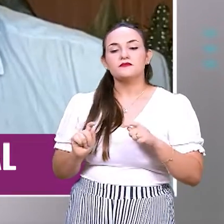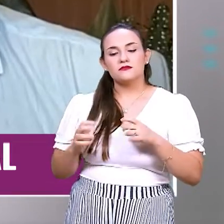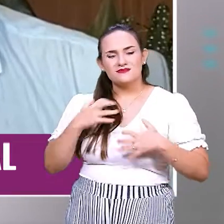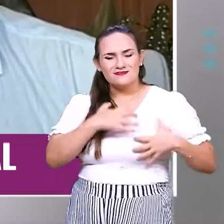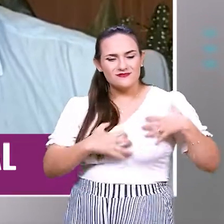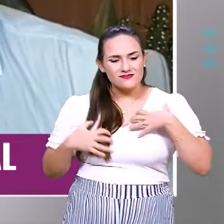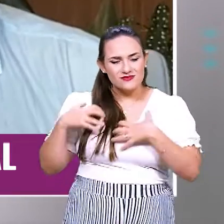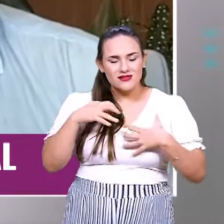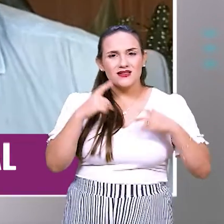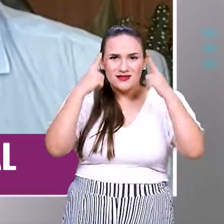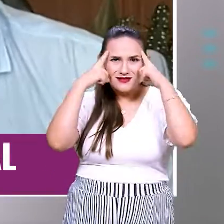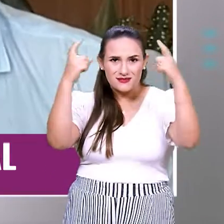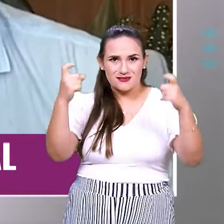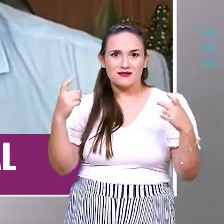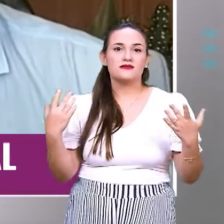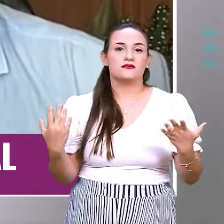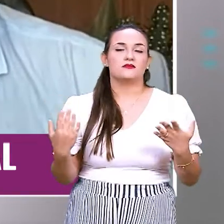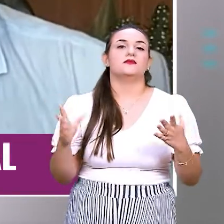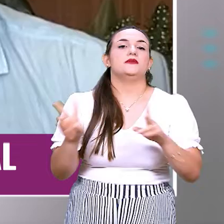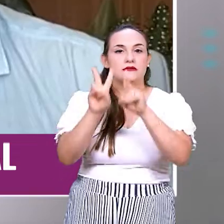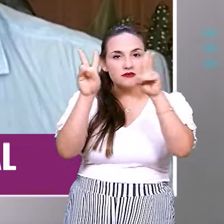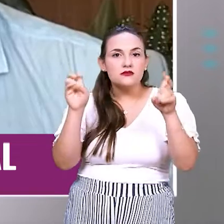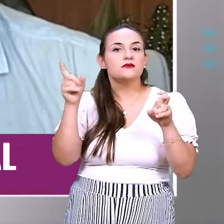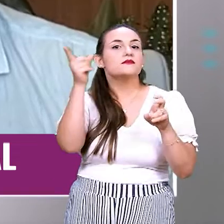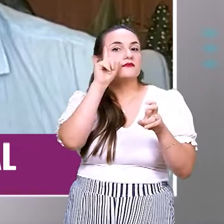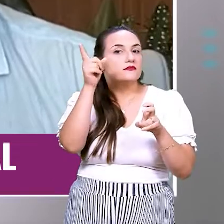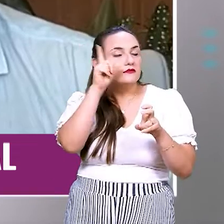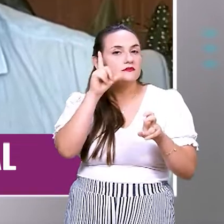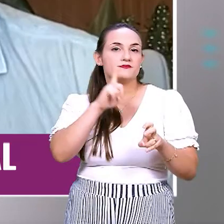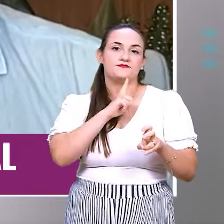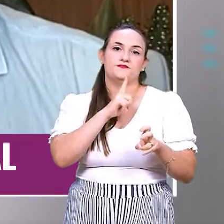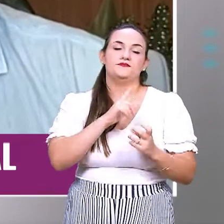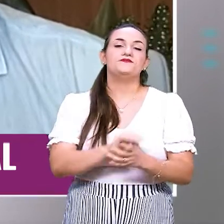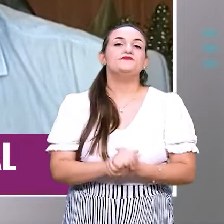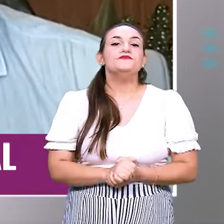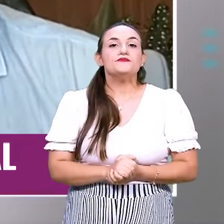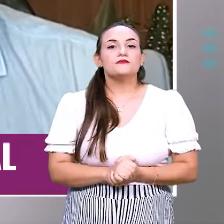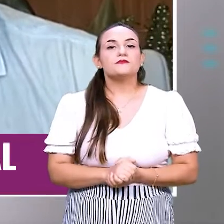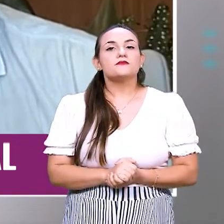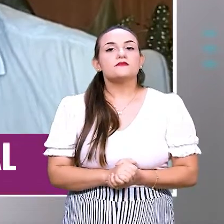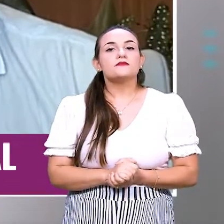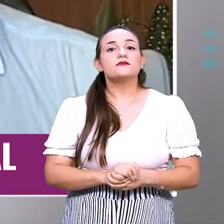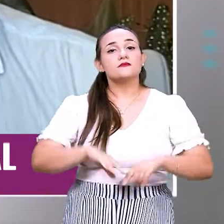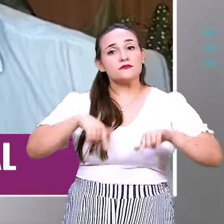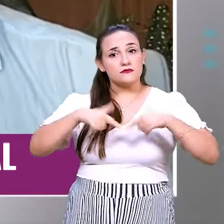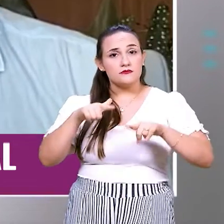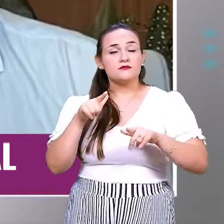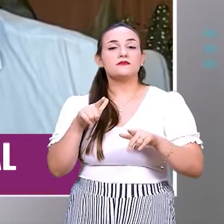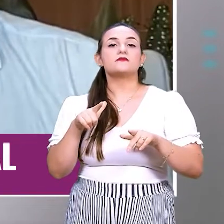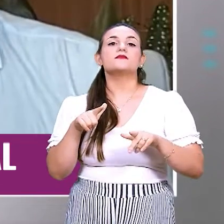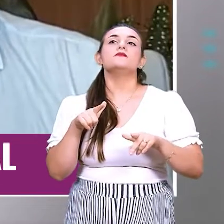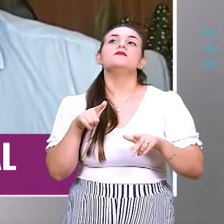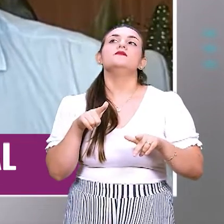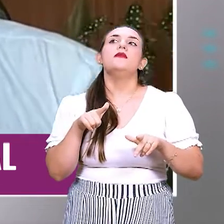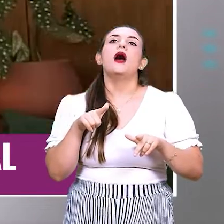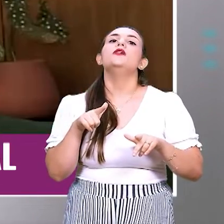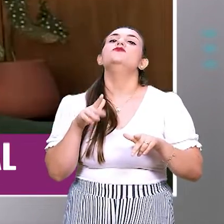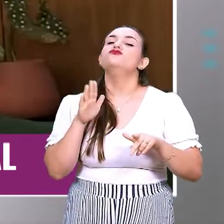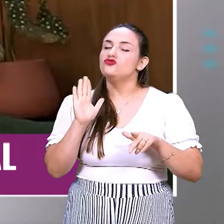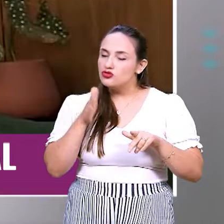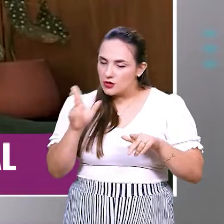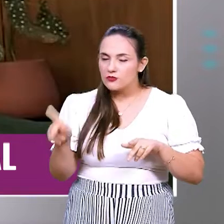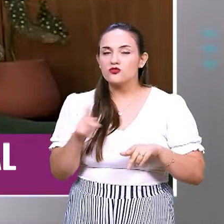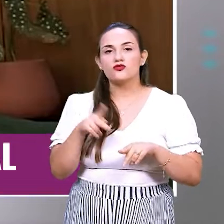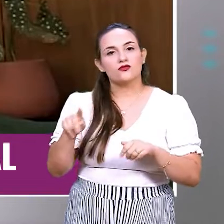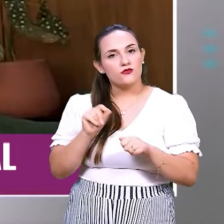com os estresses, ou seja, com as demandas da vida do dia a dia. E o professor já faz isso. Só que antes os temas